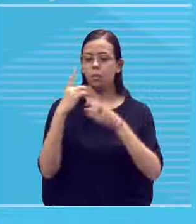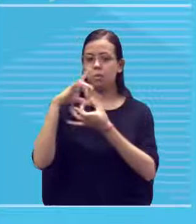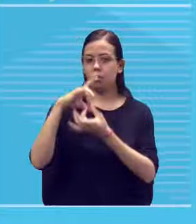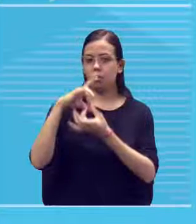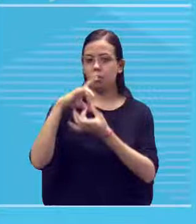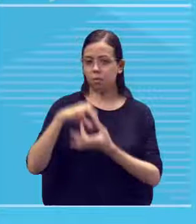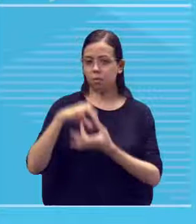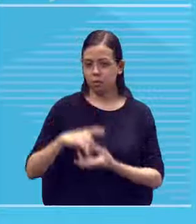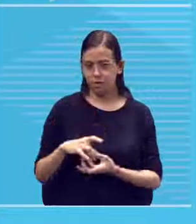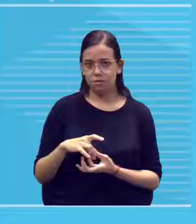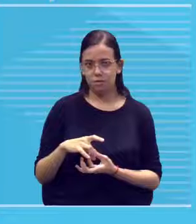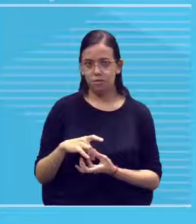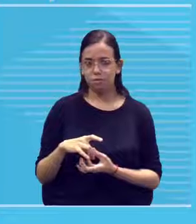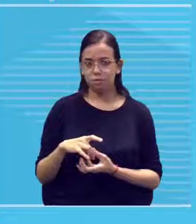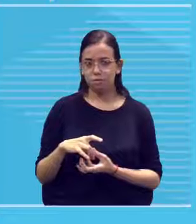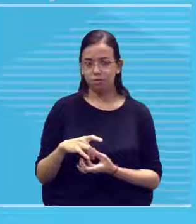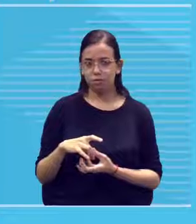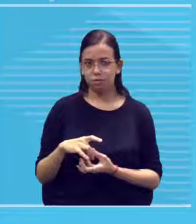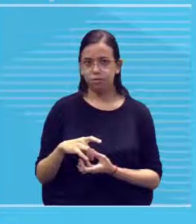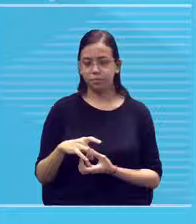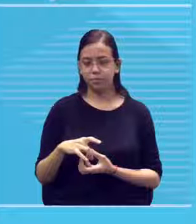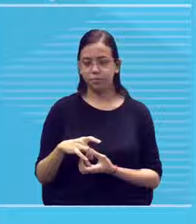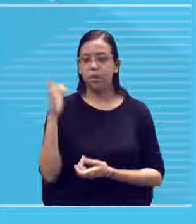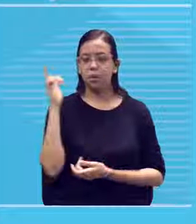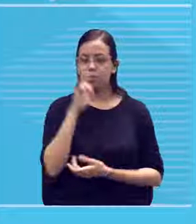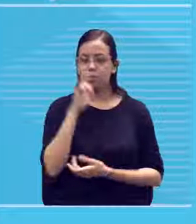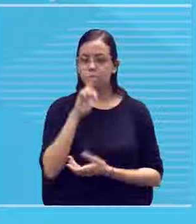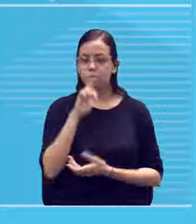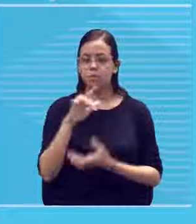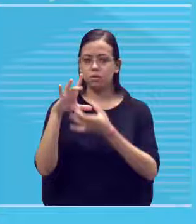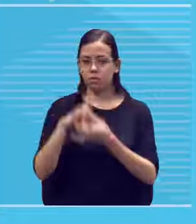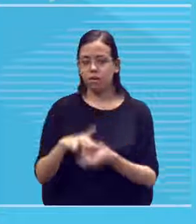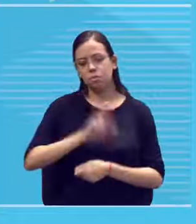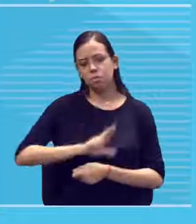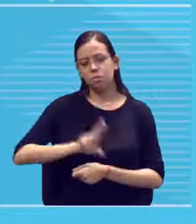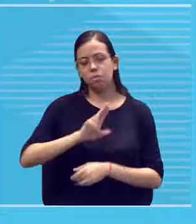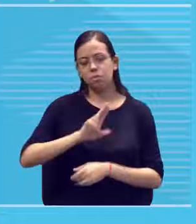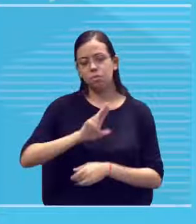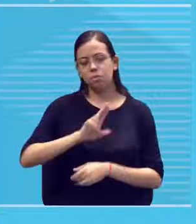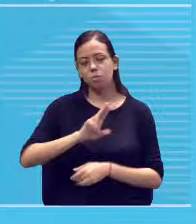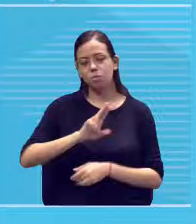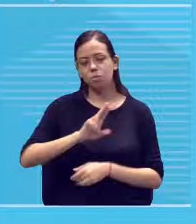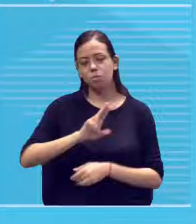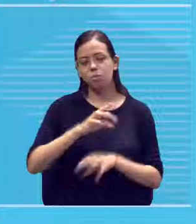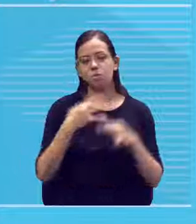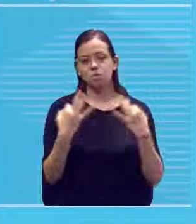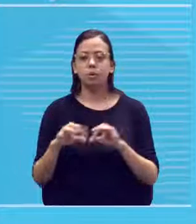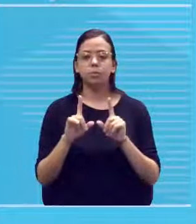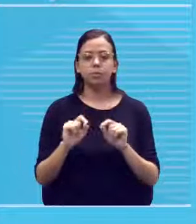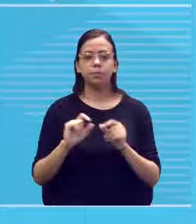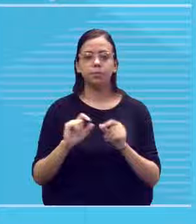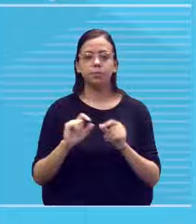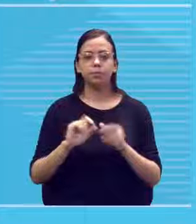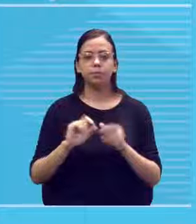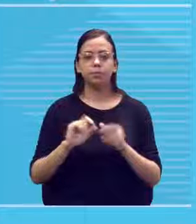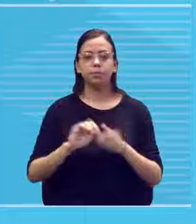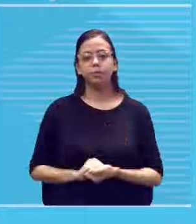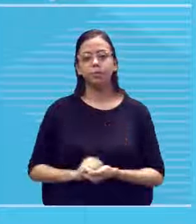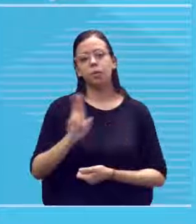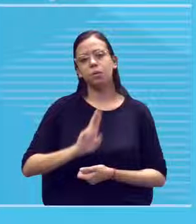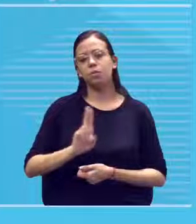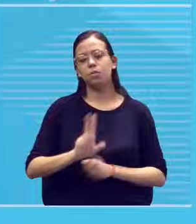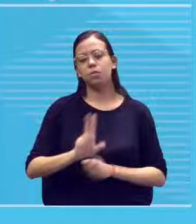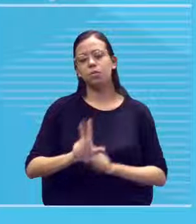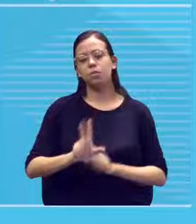coerência Oi e para você ser coerente é necessário que você emprega adequadamente os